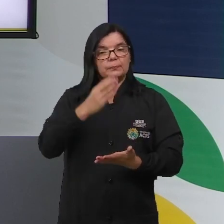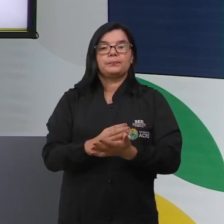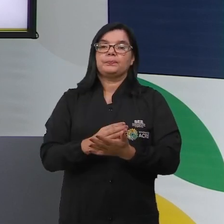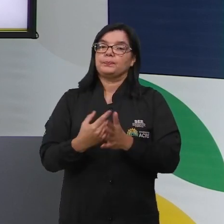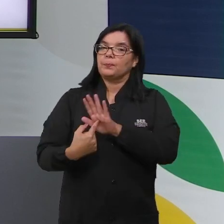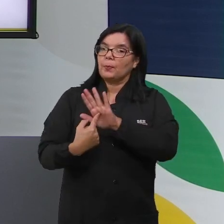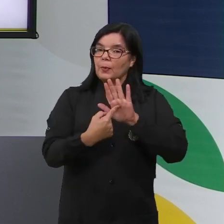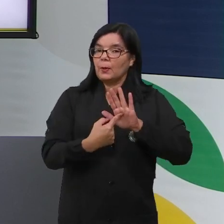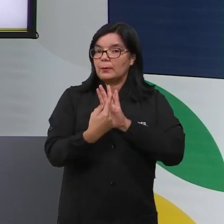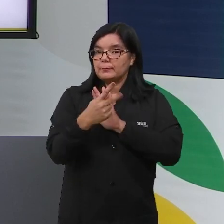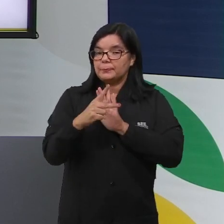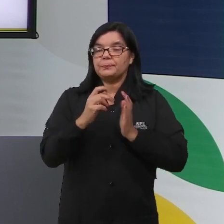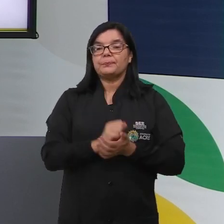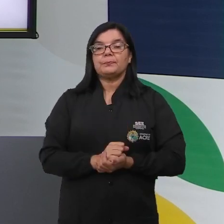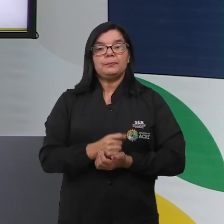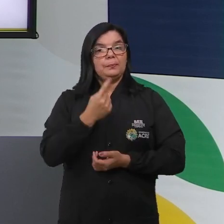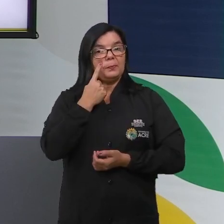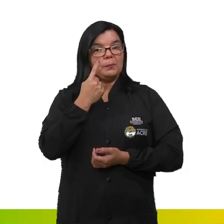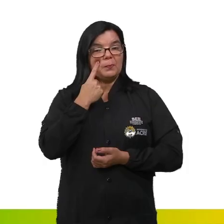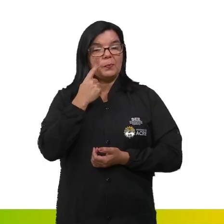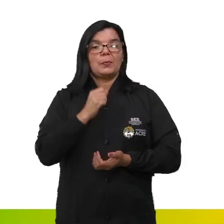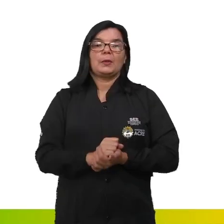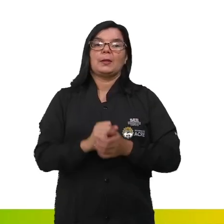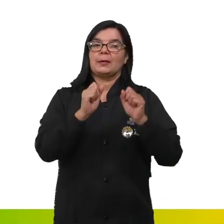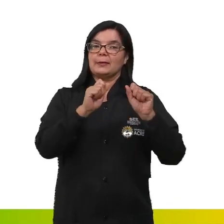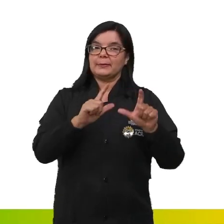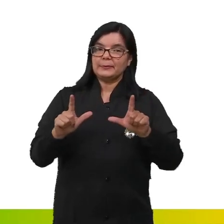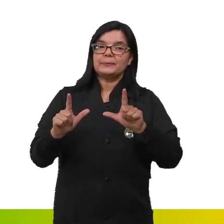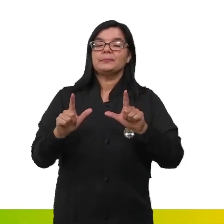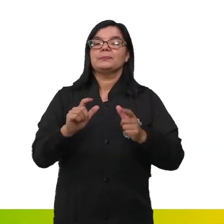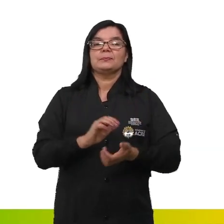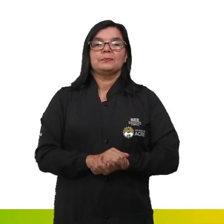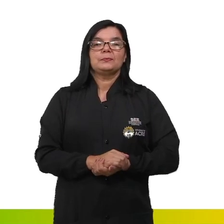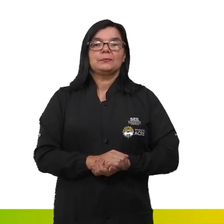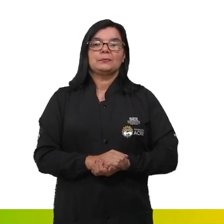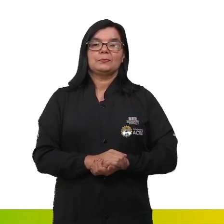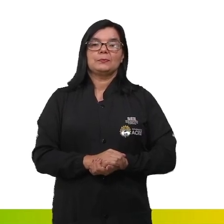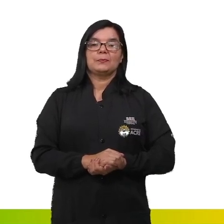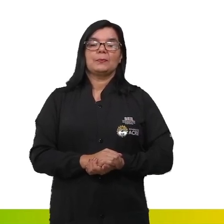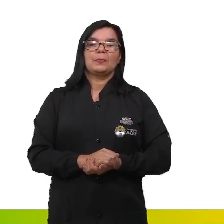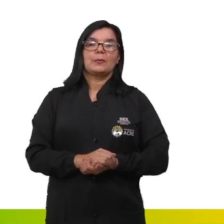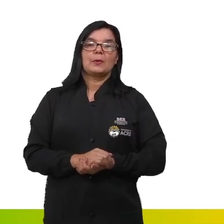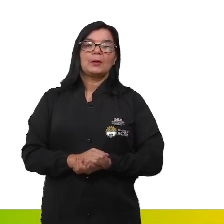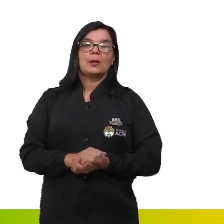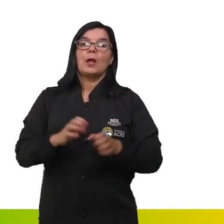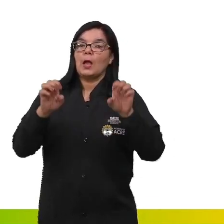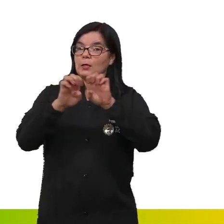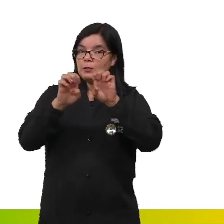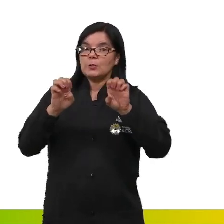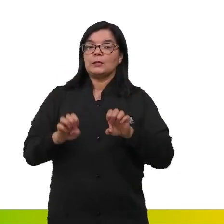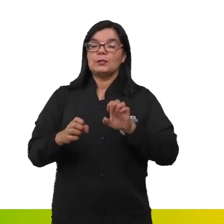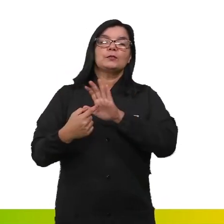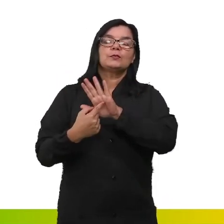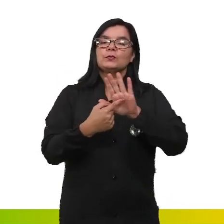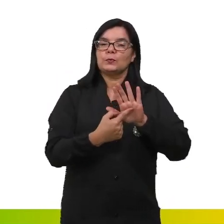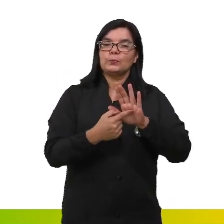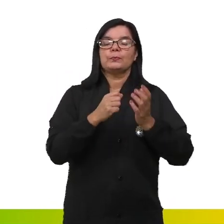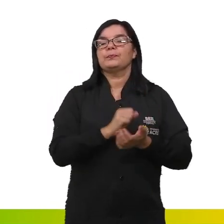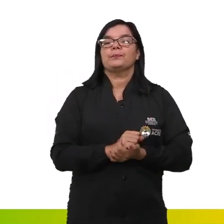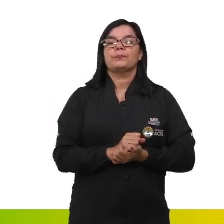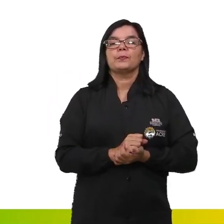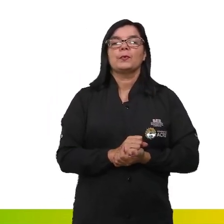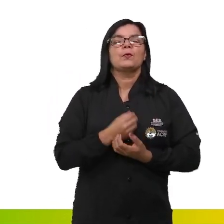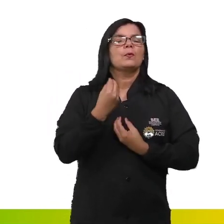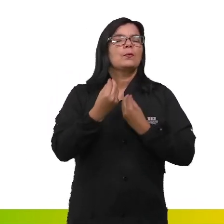sua apresentação. Agora, olha aí na tela o que eu trouxe, a estrutura de uma apresentação.